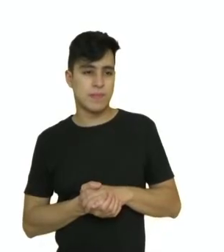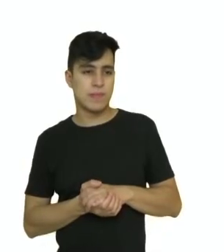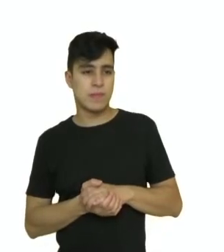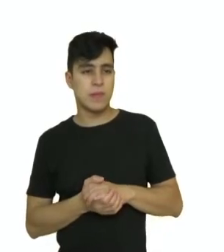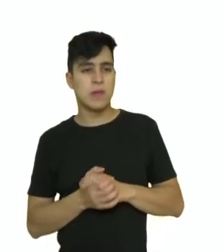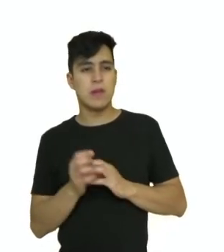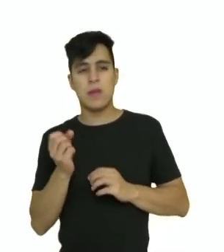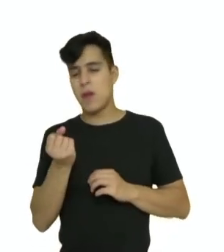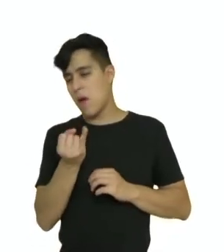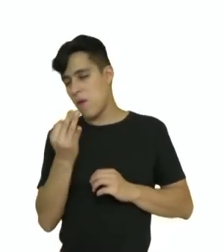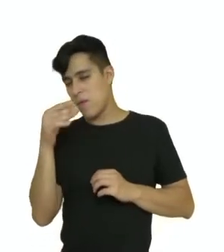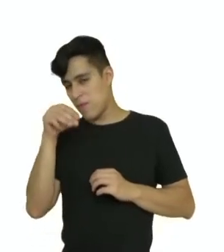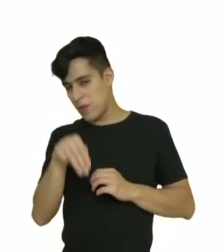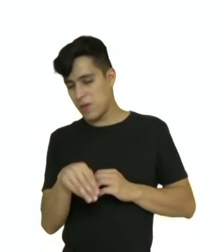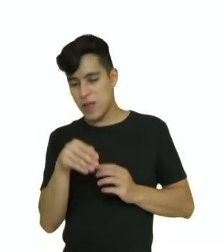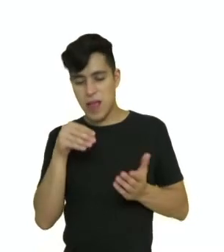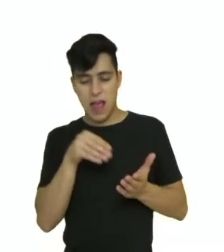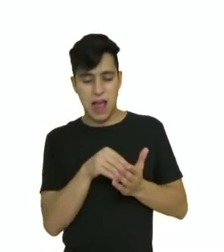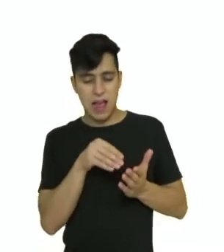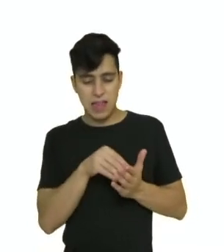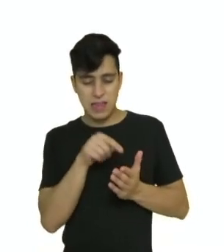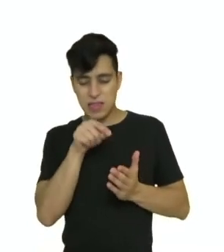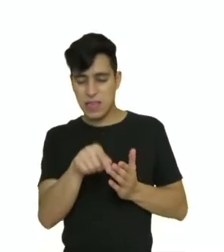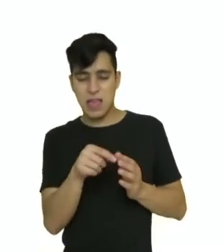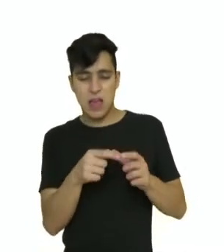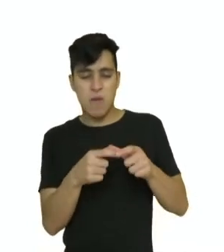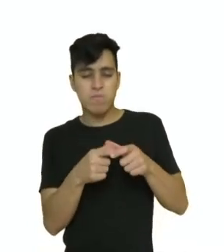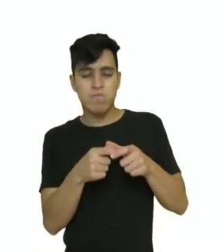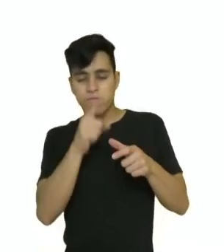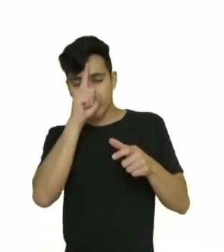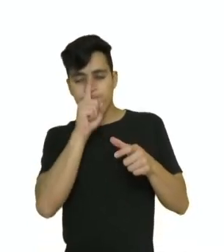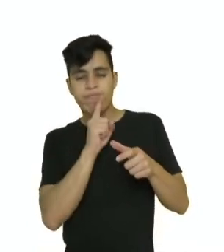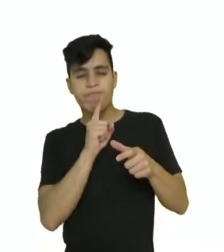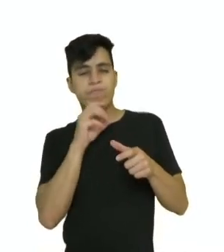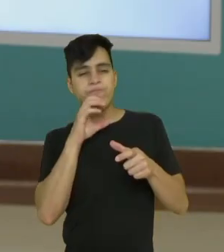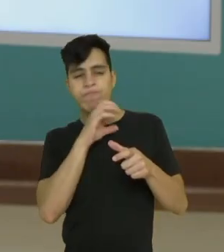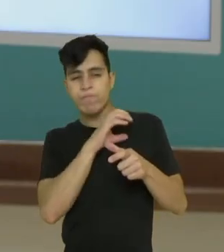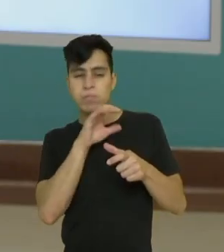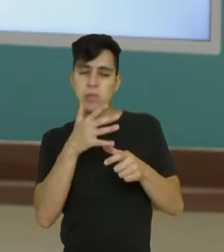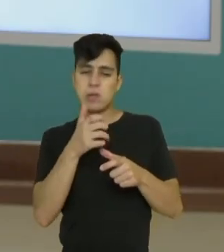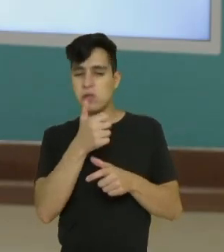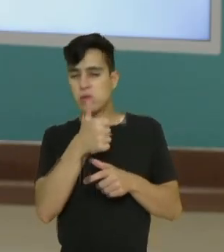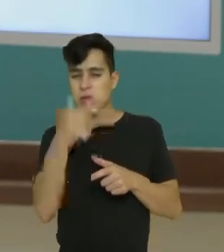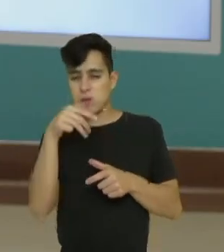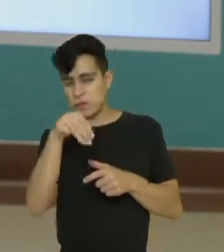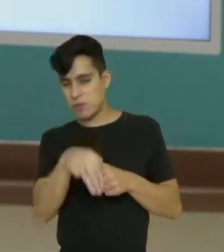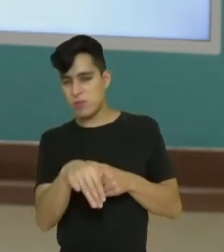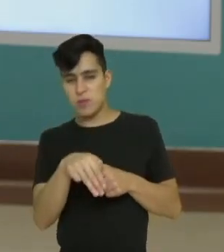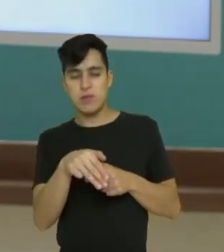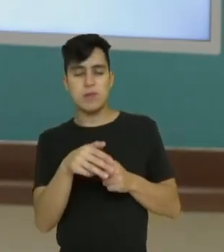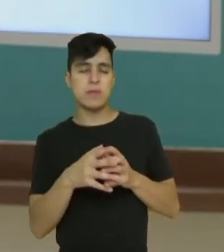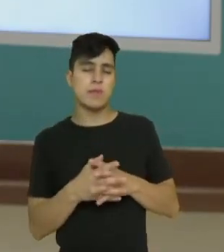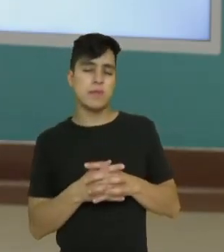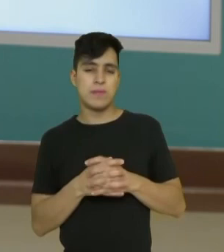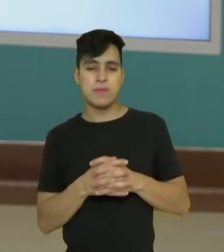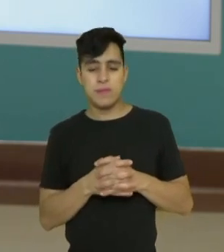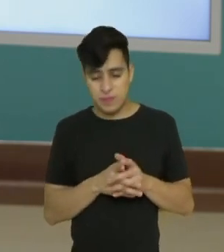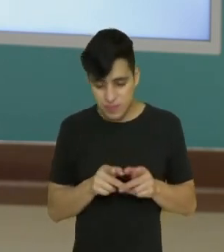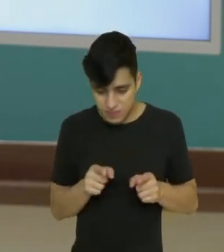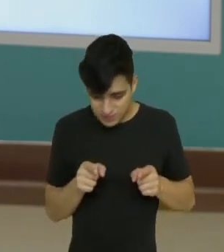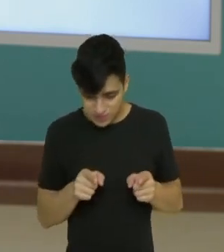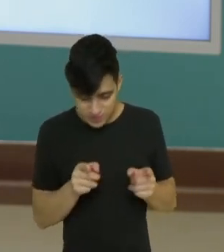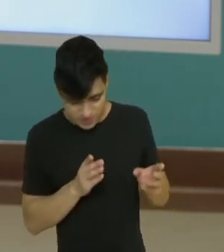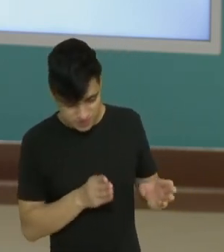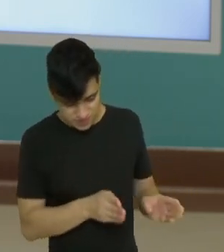os minutos para a gema ficar bem cozida, aproximadamente 12 minutos. Então aqui a gente tem o passo